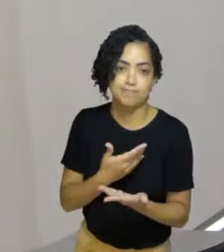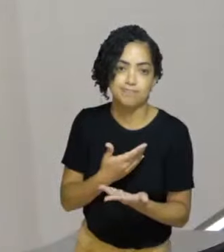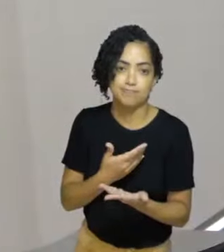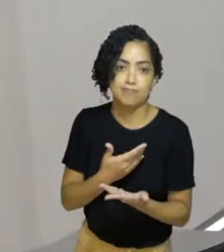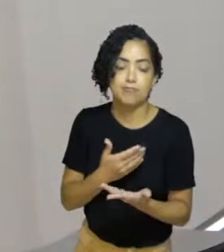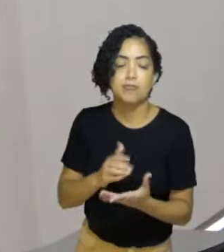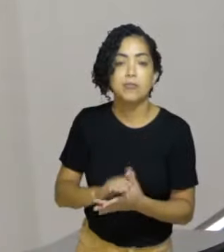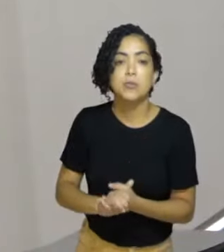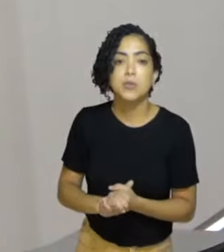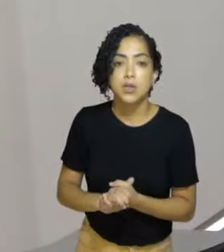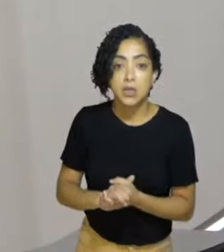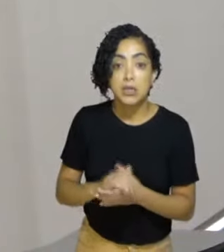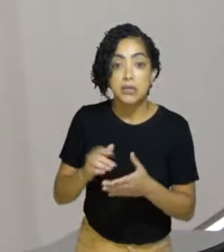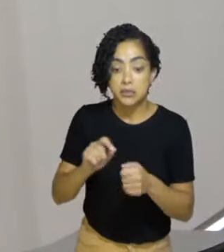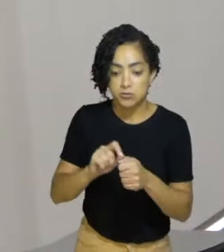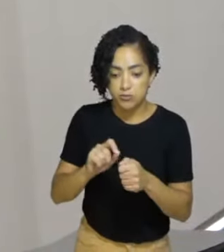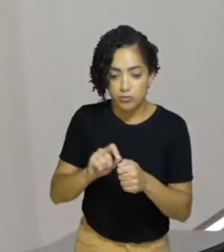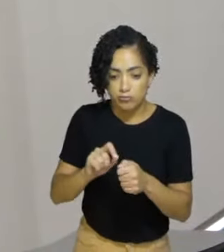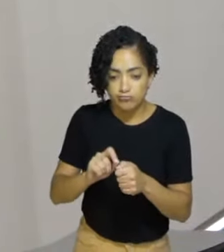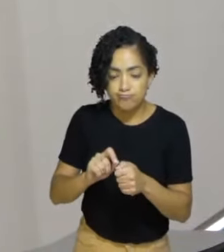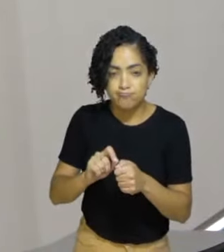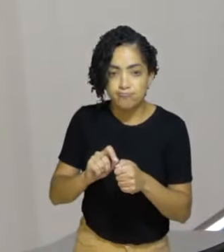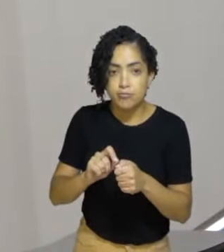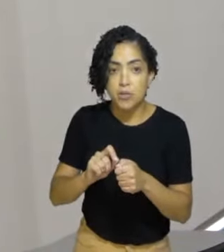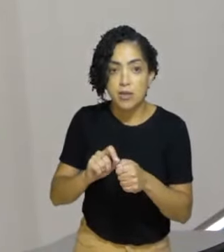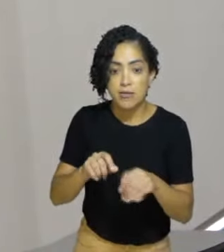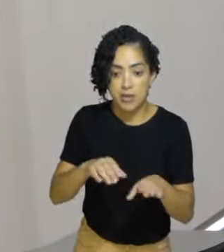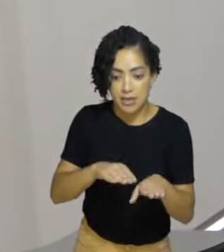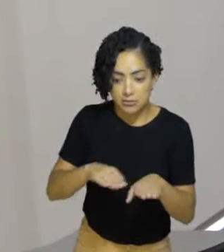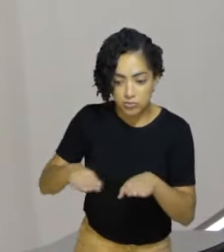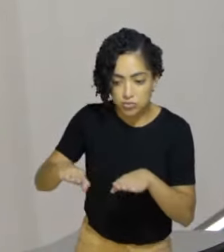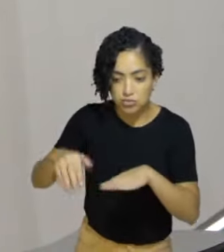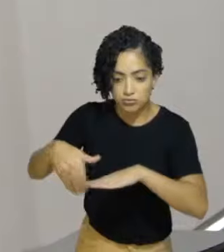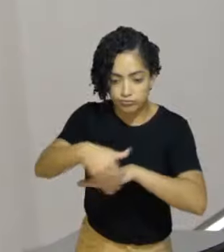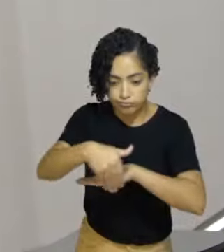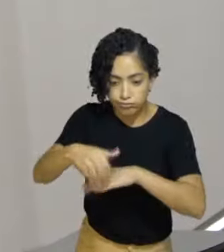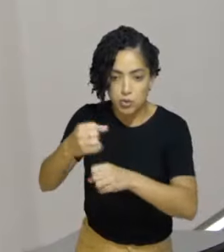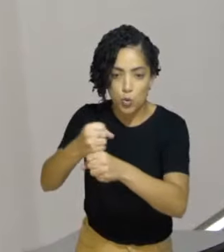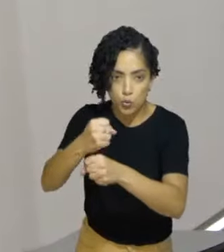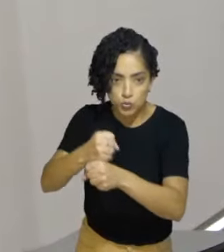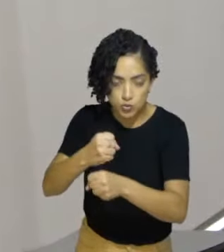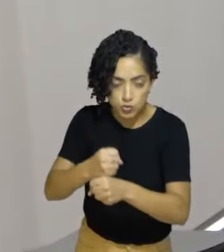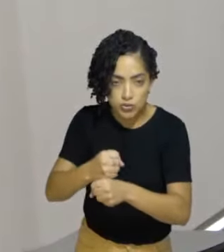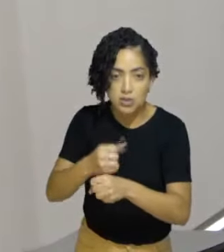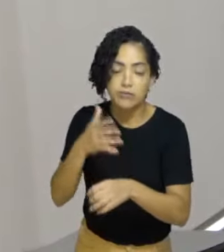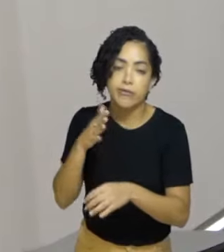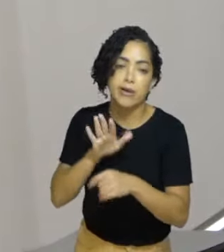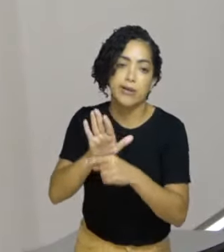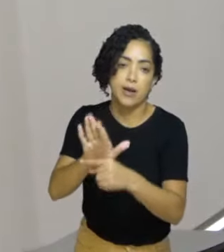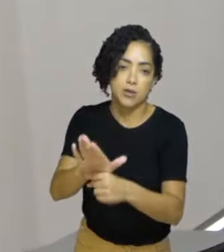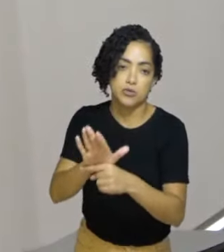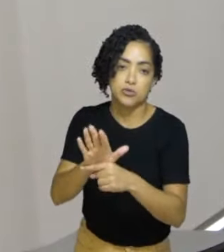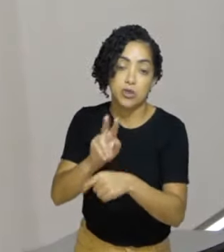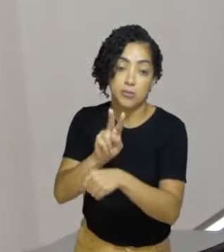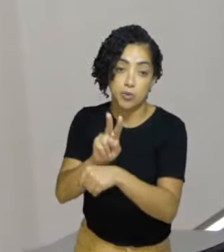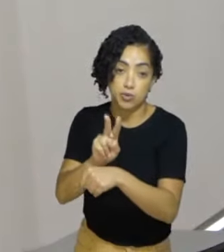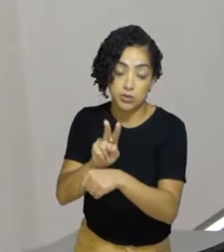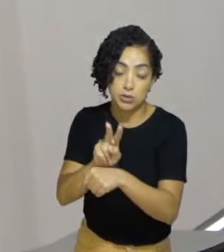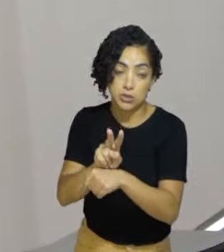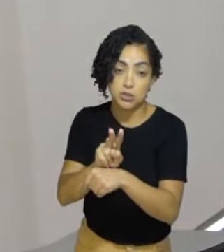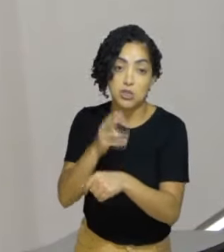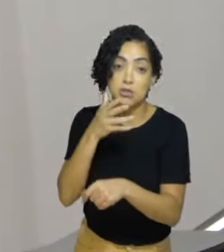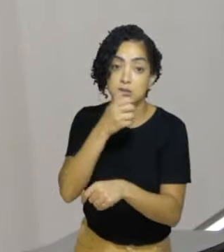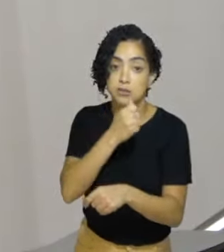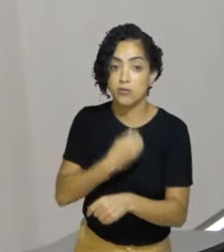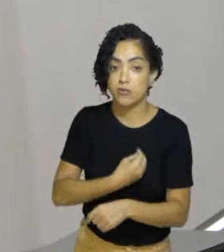nós pudermos fazer essas rodovias, esse escape, vai servir para proteger o nosso patrimônio